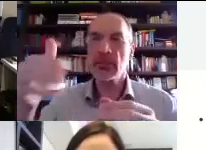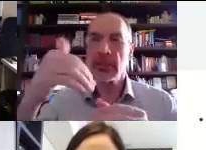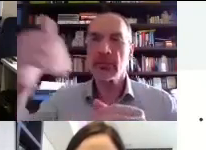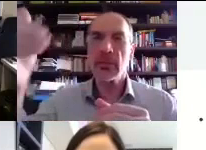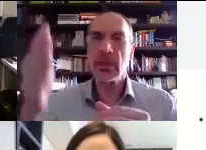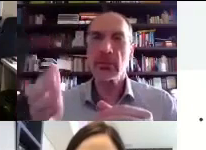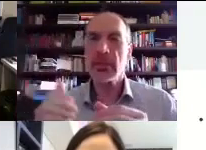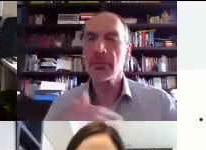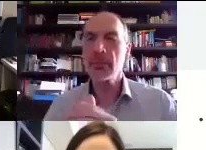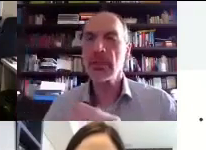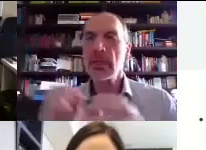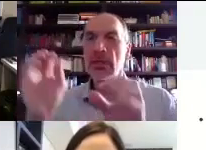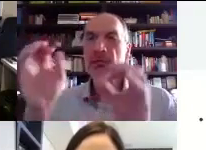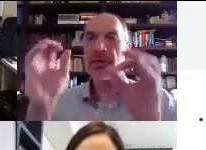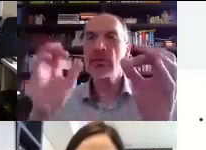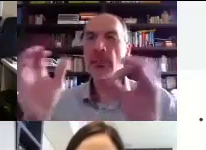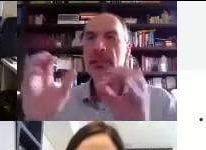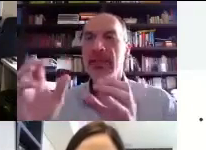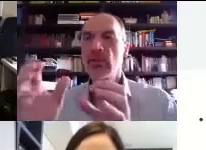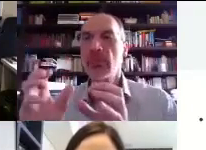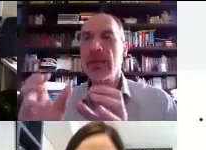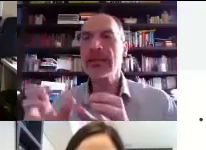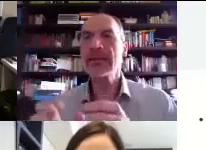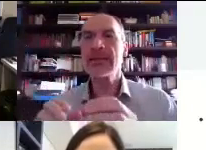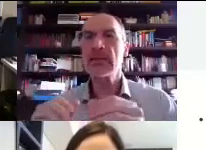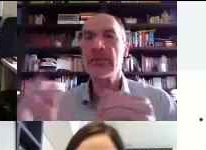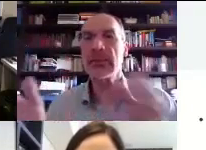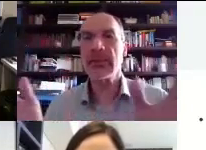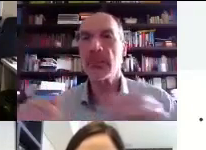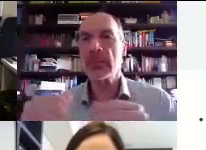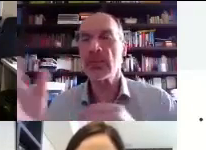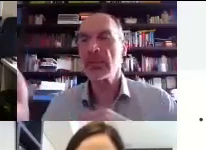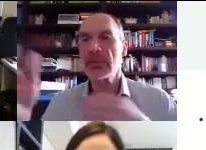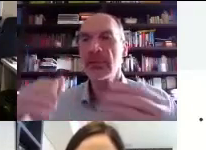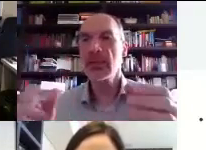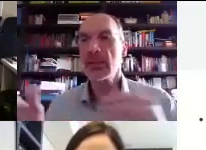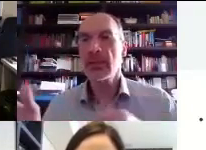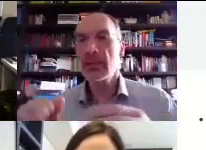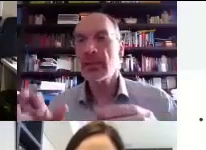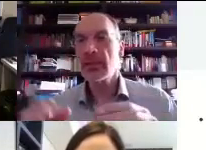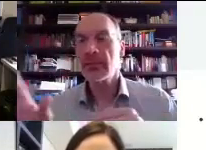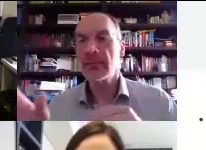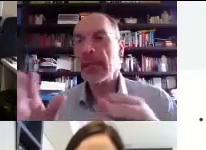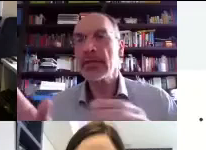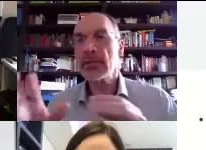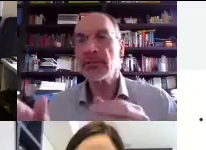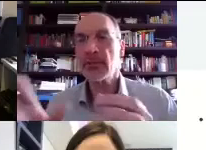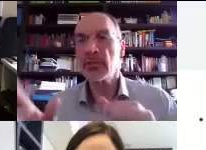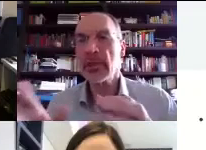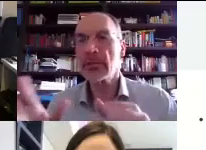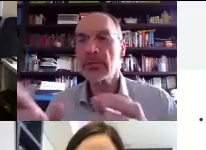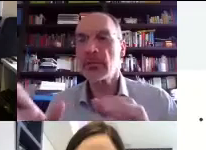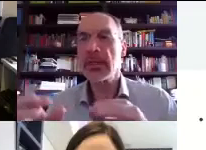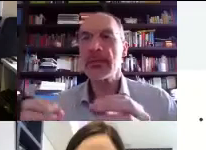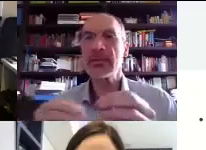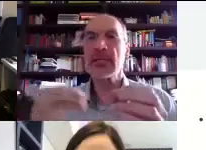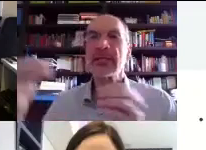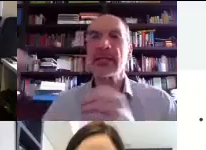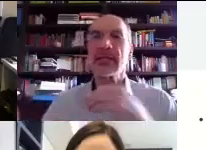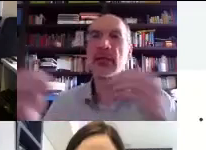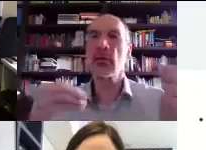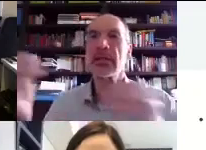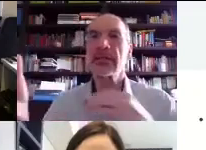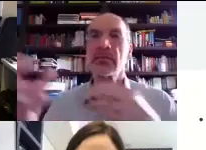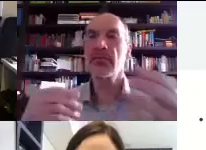simétrico, né, tem 4 cantos, vai instrumentar tomadas e a gente vai trabalhar com pressões médias e flutuantes, tudo bem, mas não está